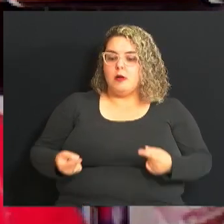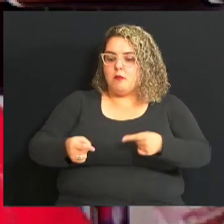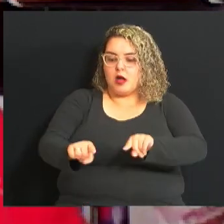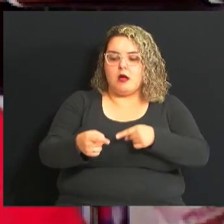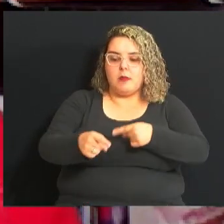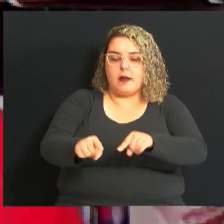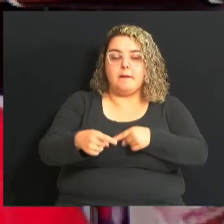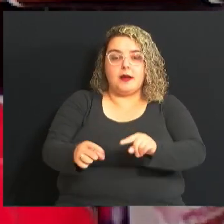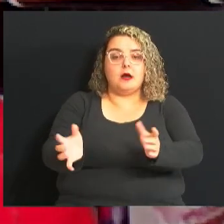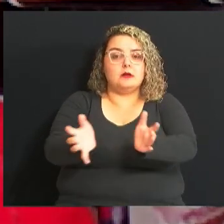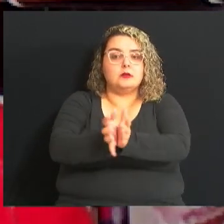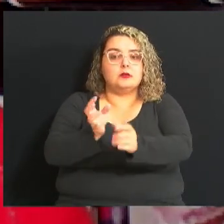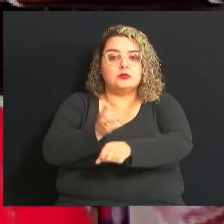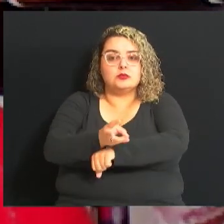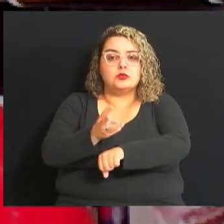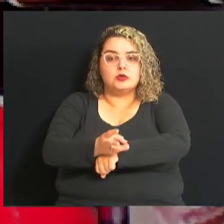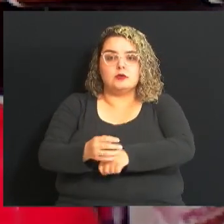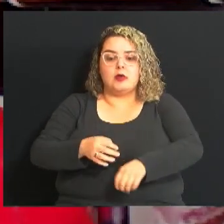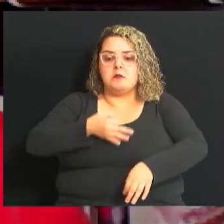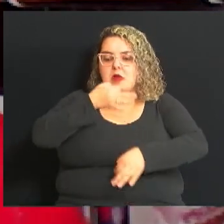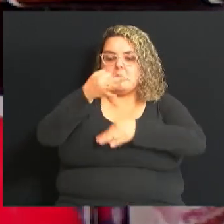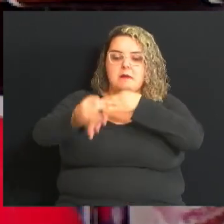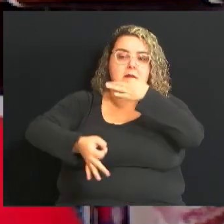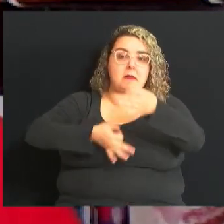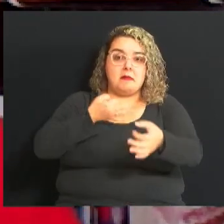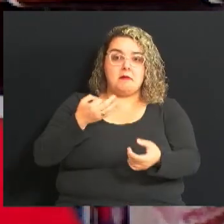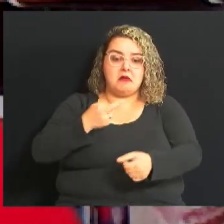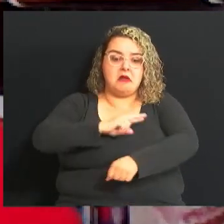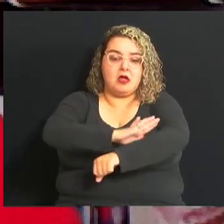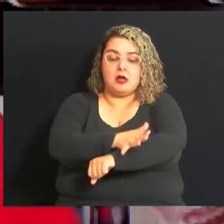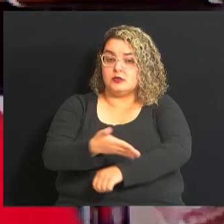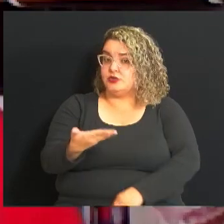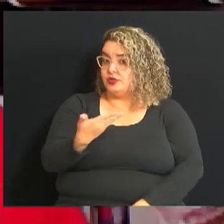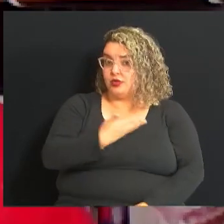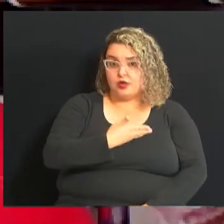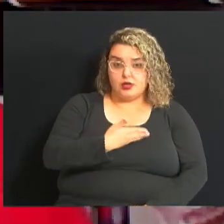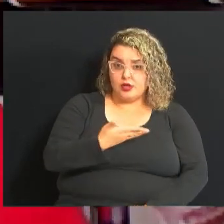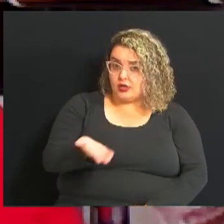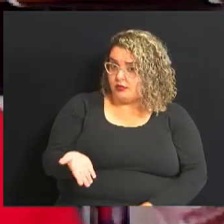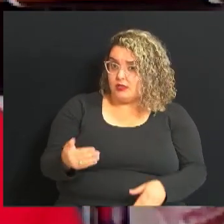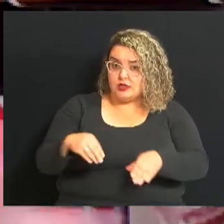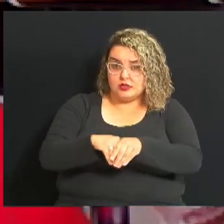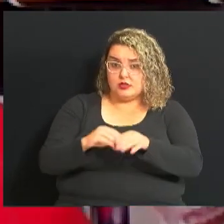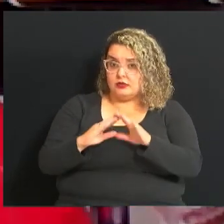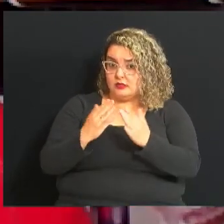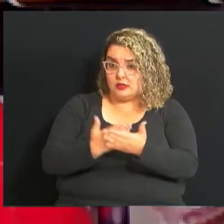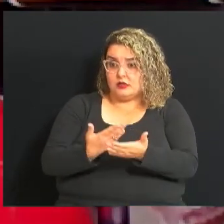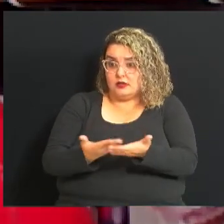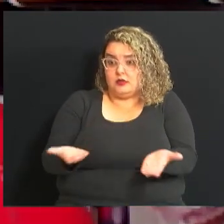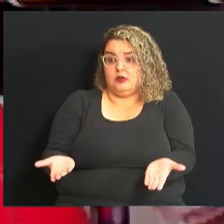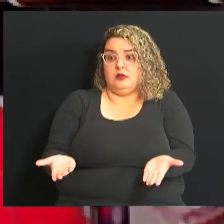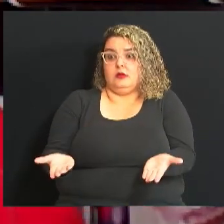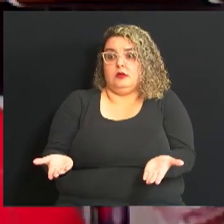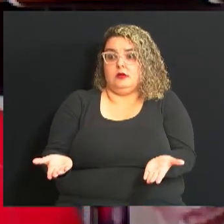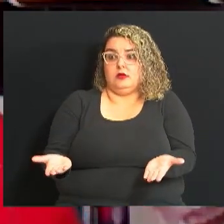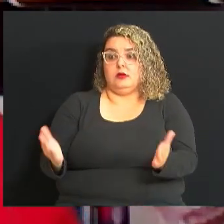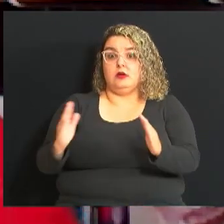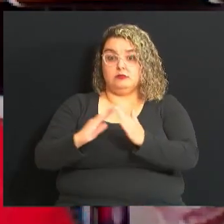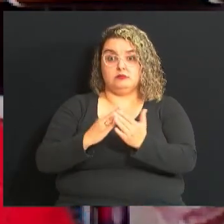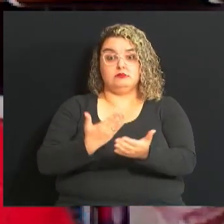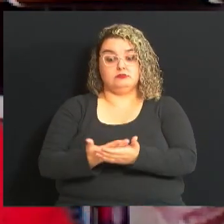com discurso racista de colegas. Veja, é uma escola cara,